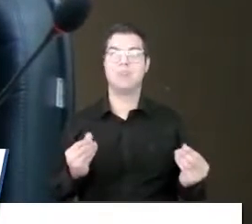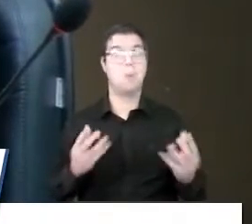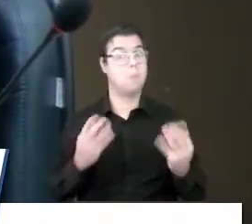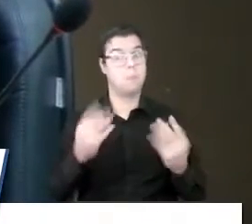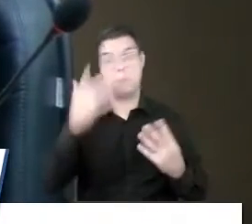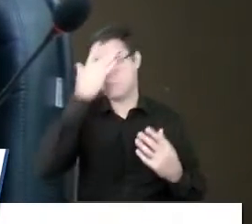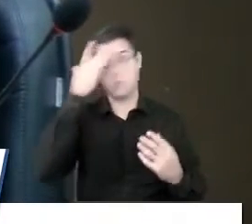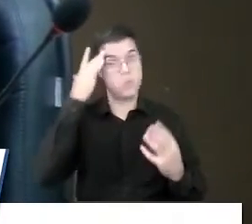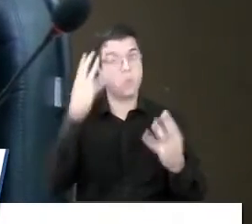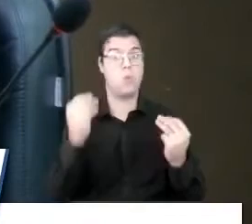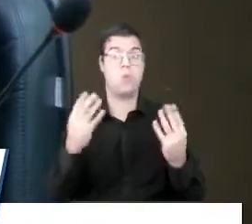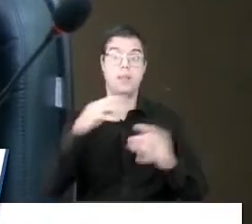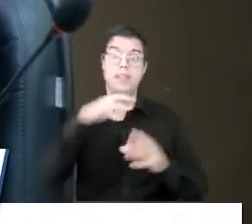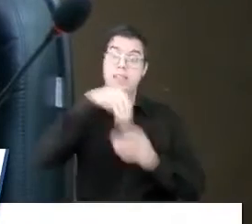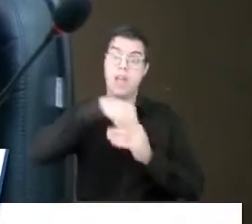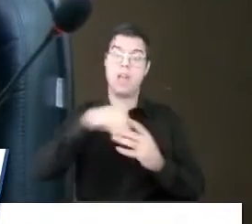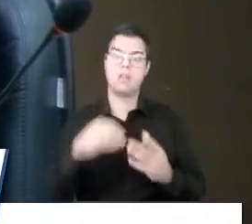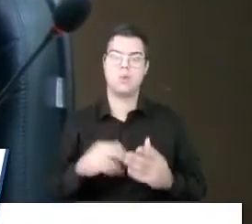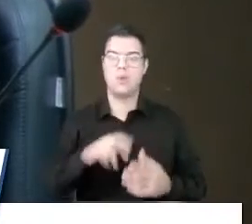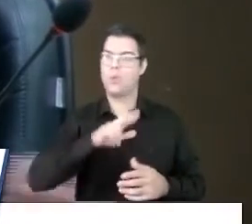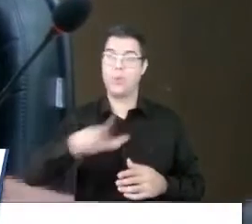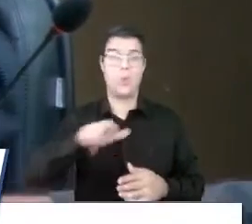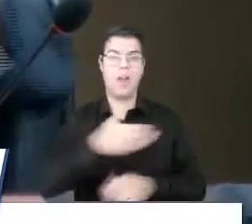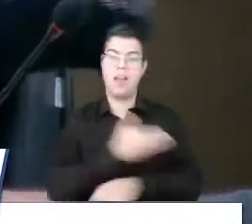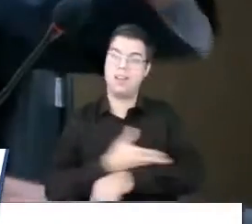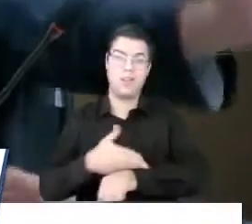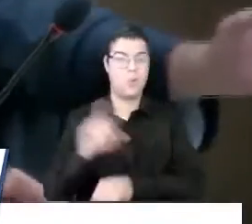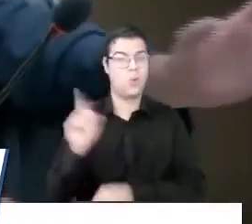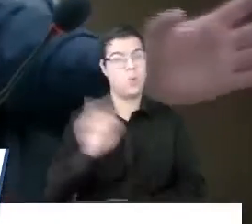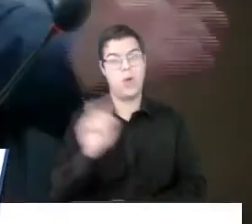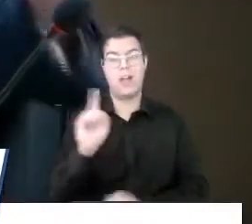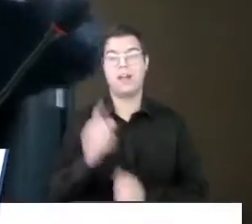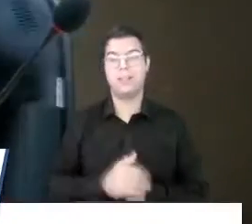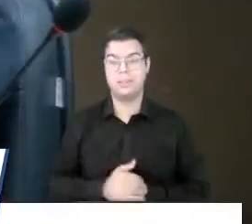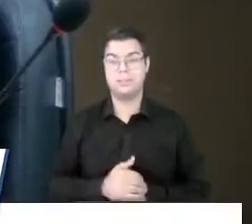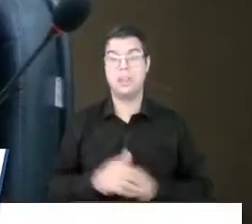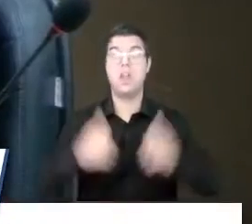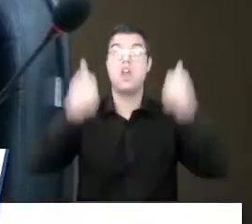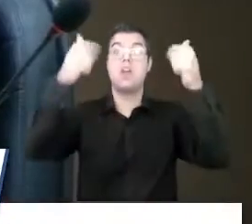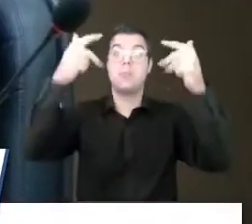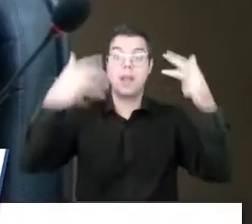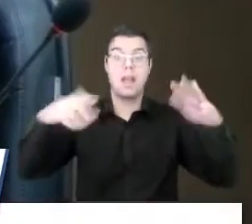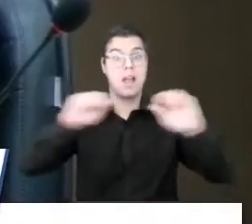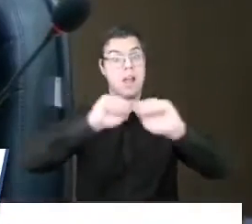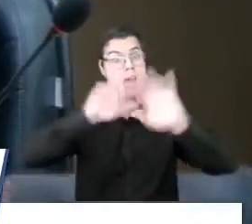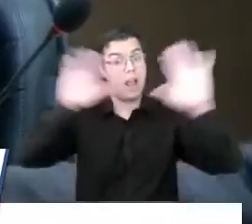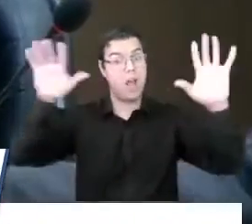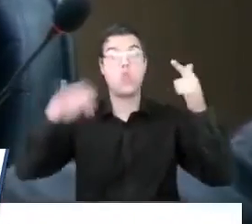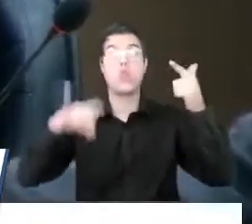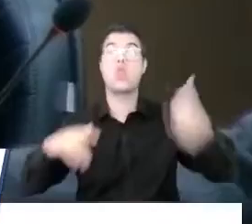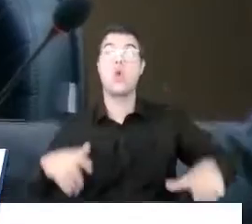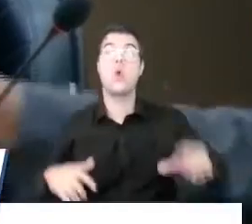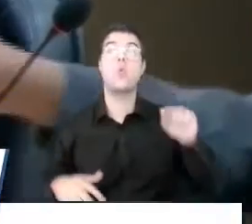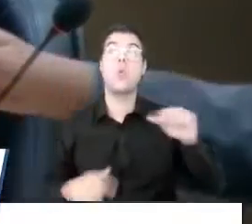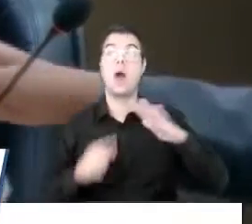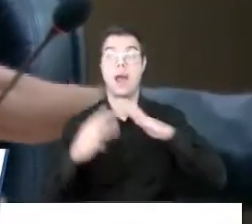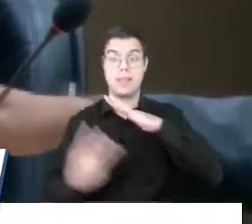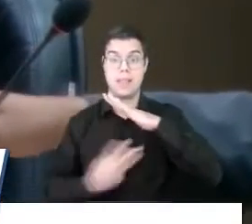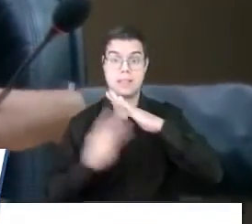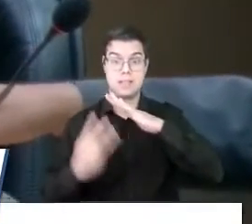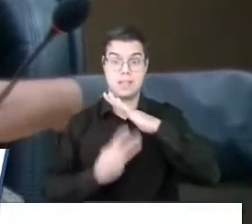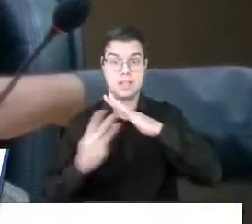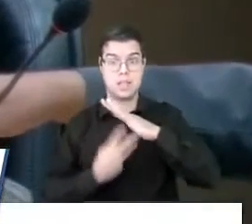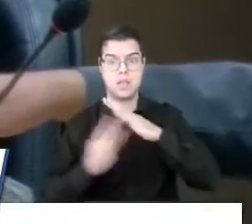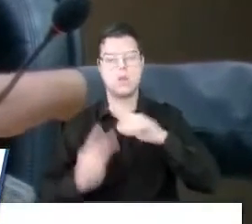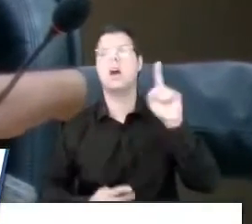pessoas nessa história. E as coisas não são assim. Então, e deixar muito claro, mais uma vez, que a questão da terceirização, ela é